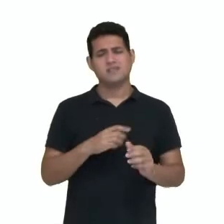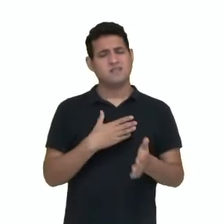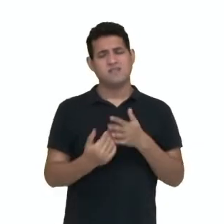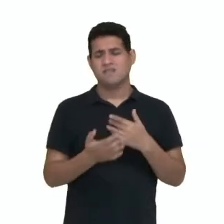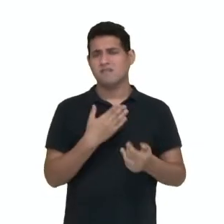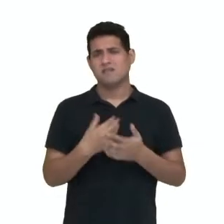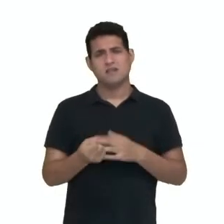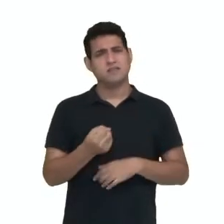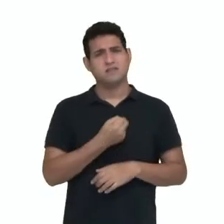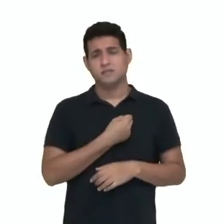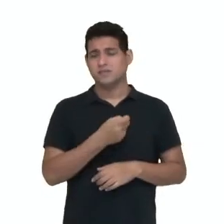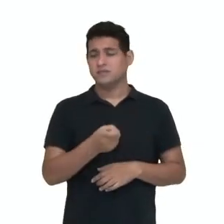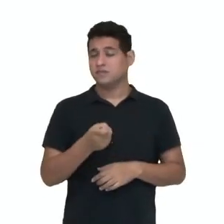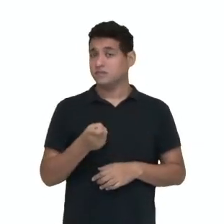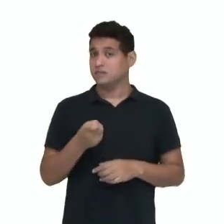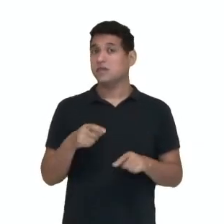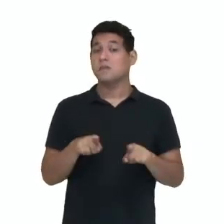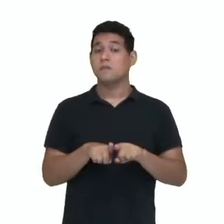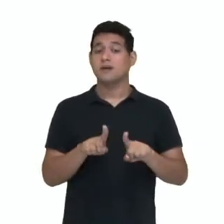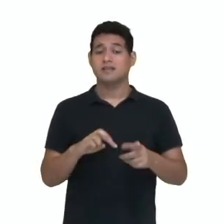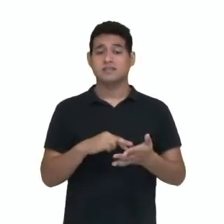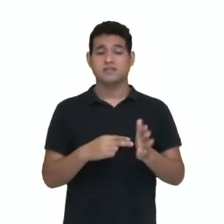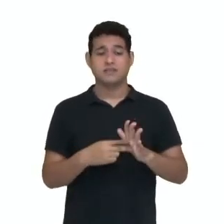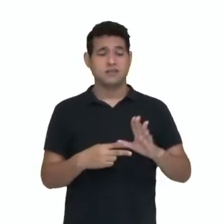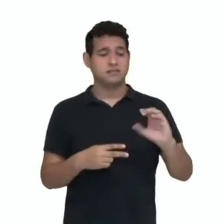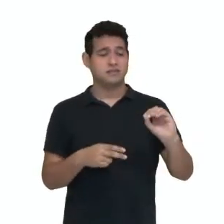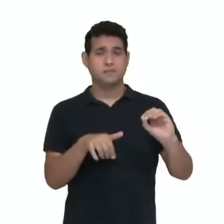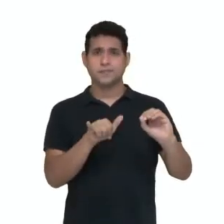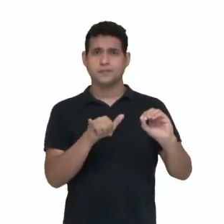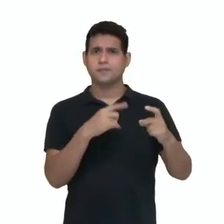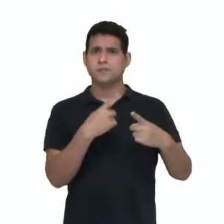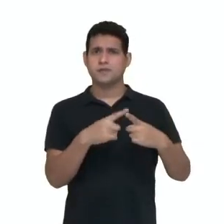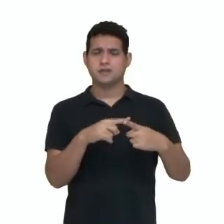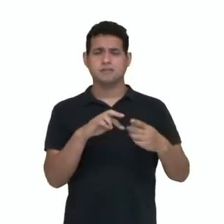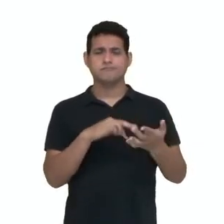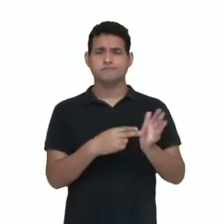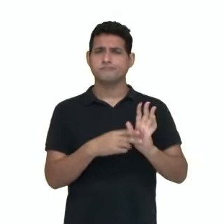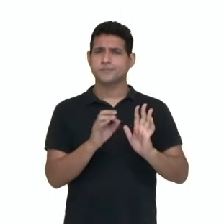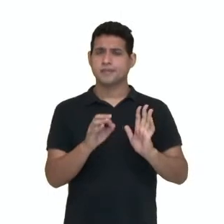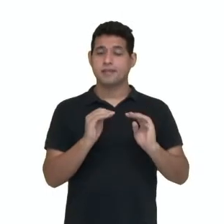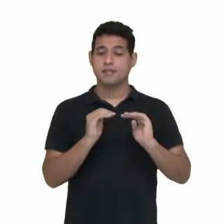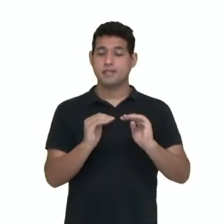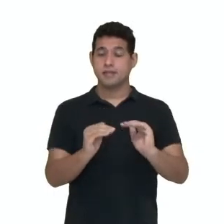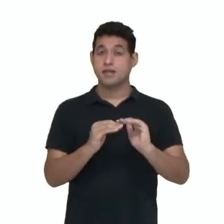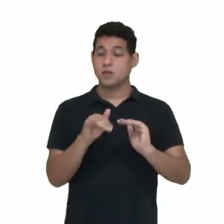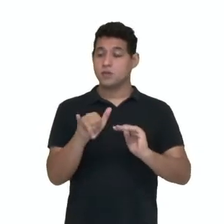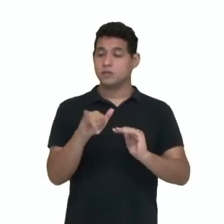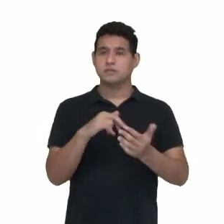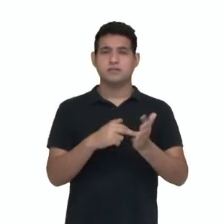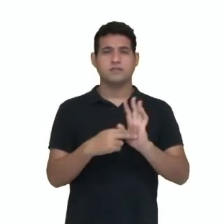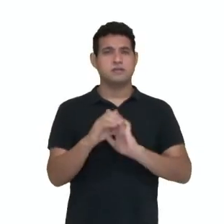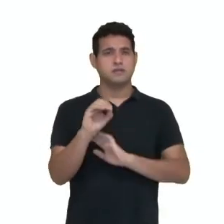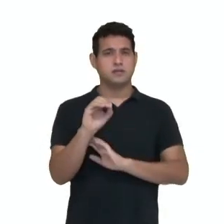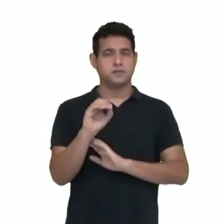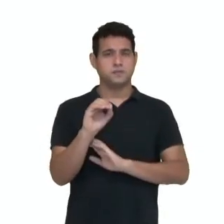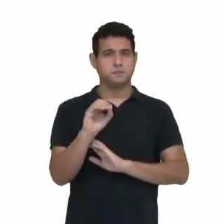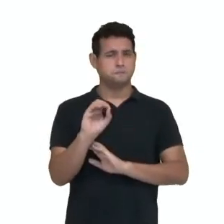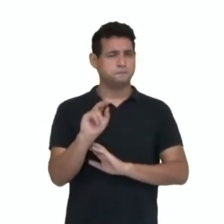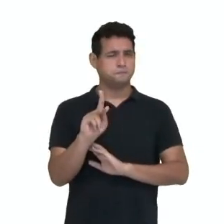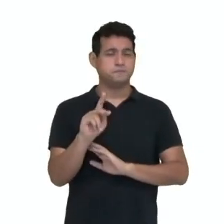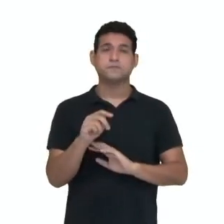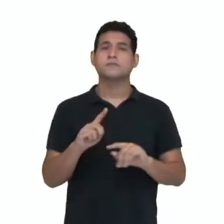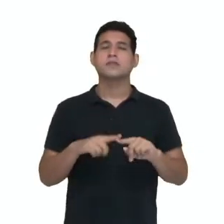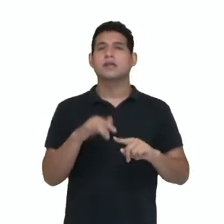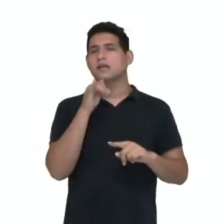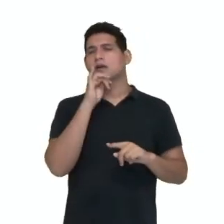número no eixo X, mas ele é zero para y, porque ele está exatamente na linha onde o y vale zero, tá bom?